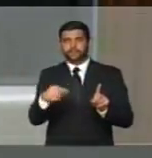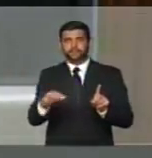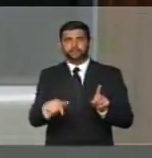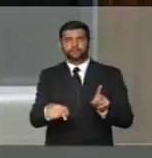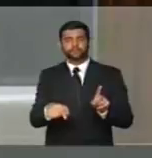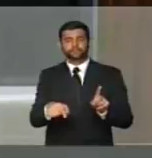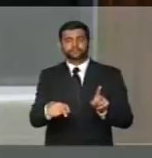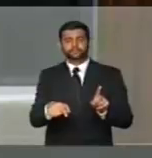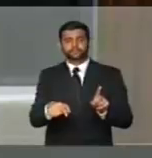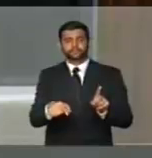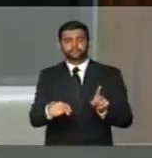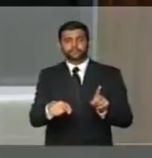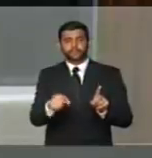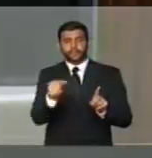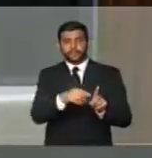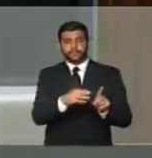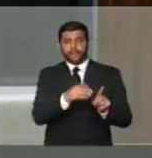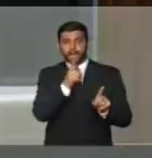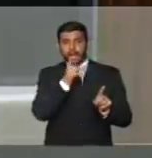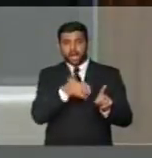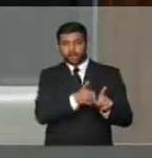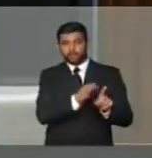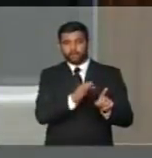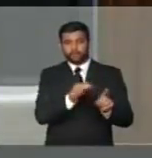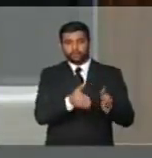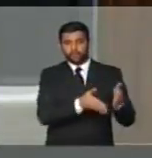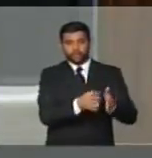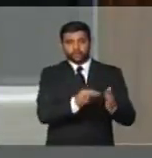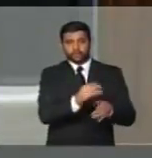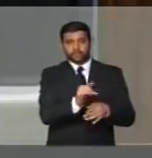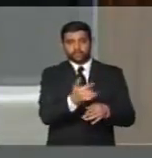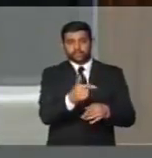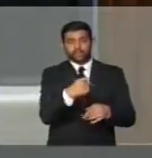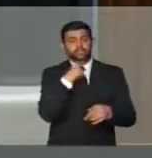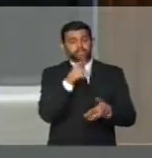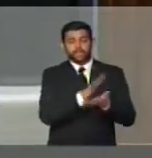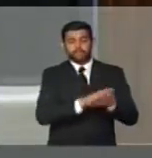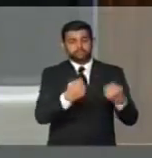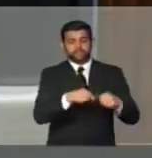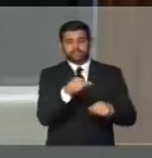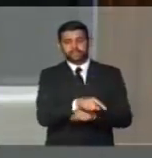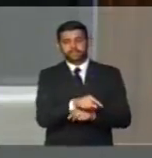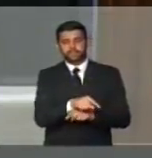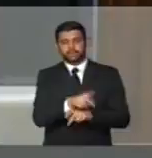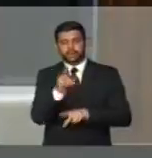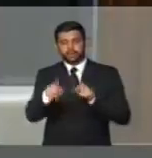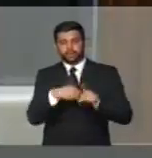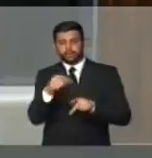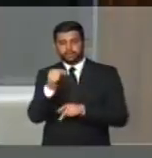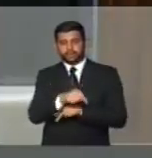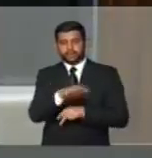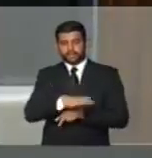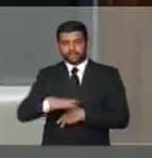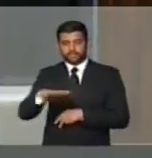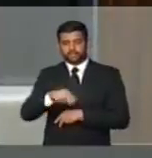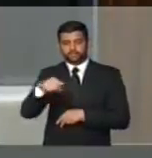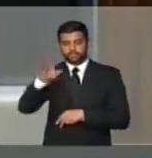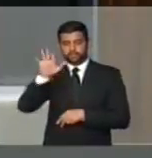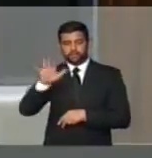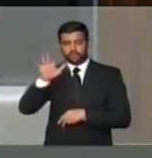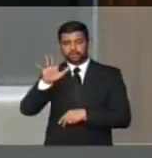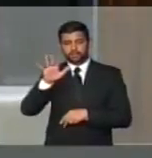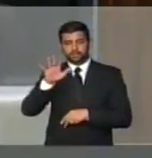Francisco. Essa água do rio Tocantins, ninguém precisa dela. O povo daqui dessa região do